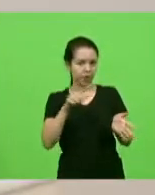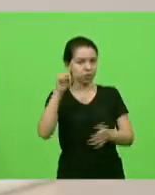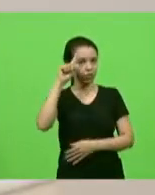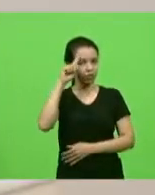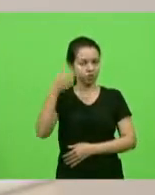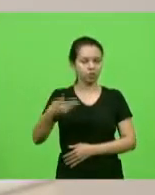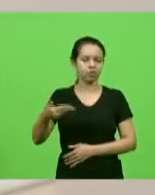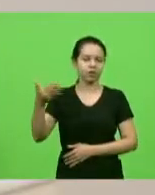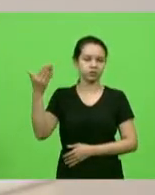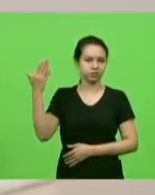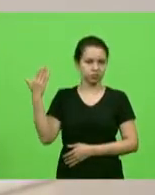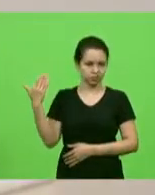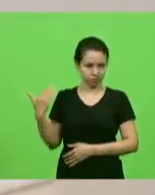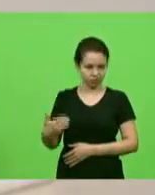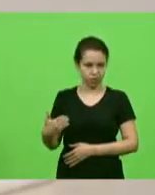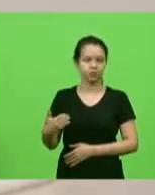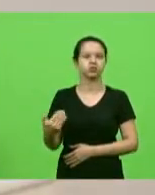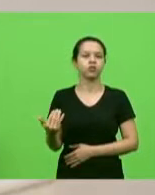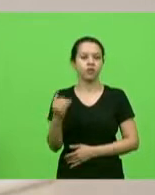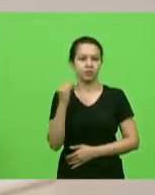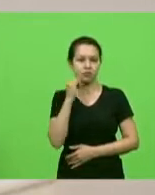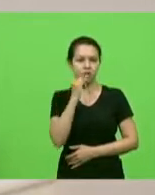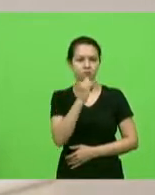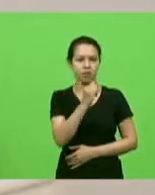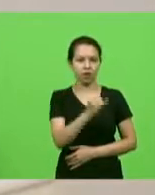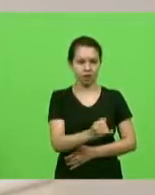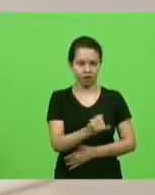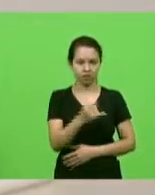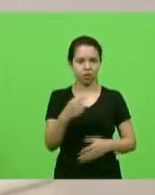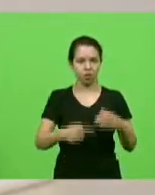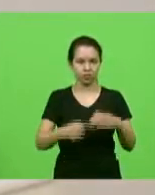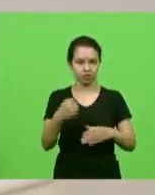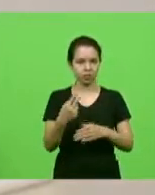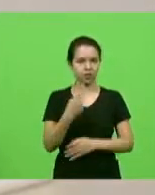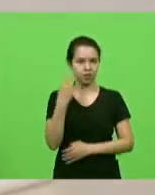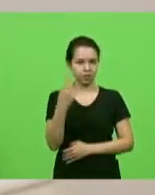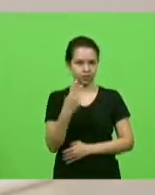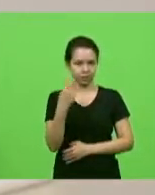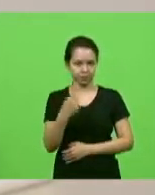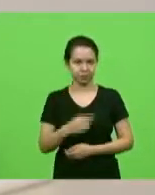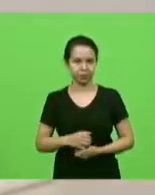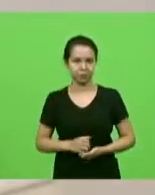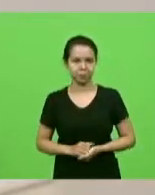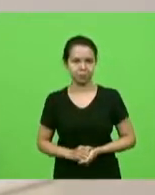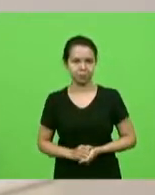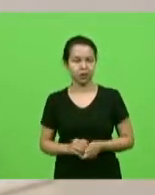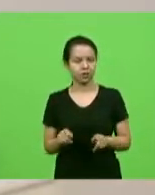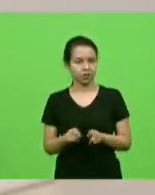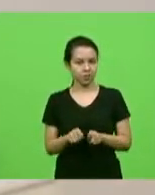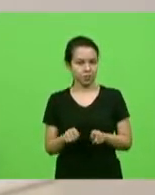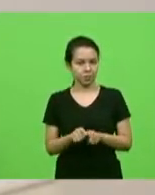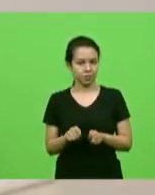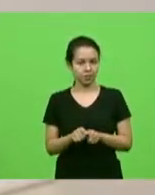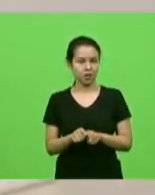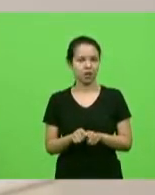à Comissão Parlamentar de Inquérito. Eu falo aqui novamente a respeito das lives, né, que